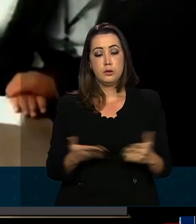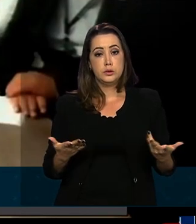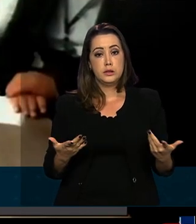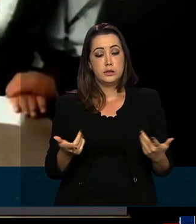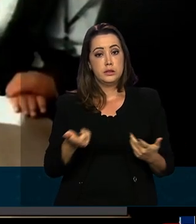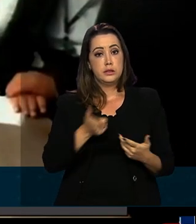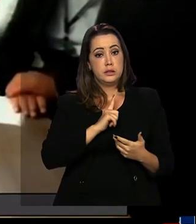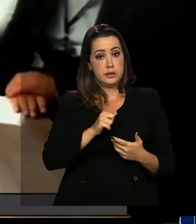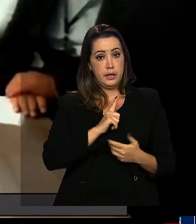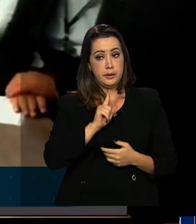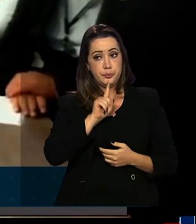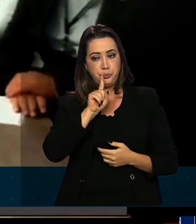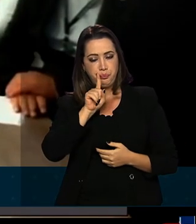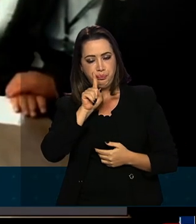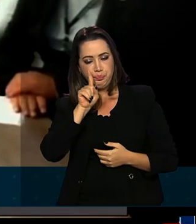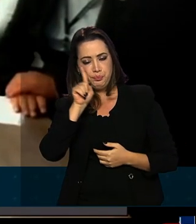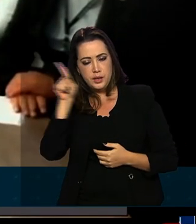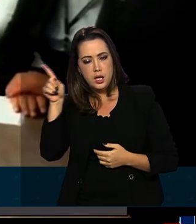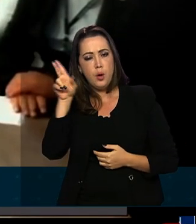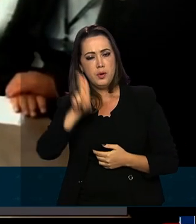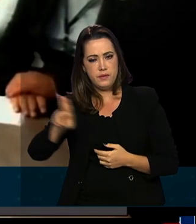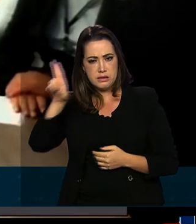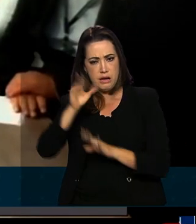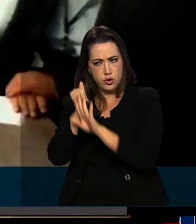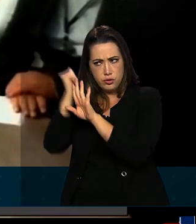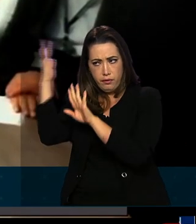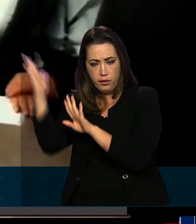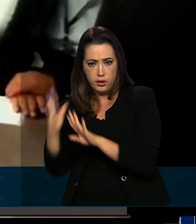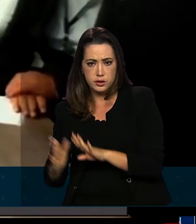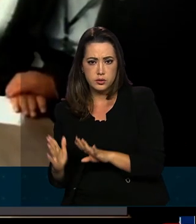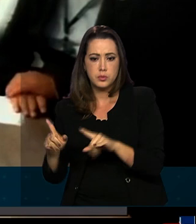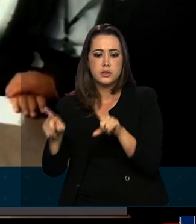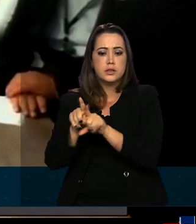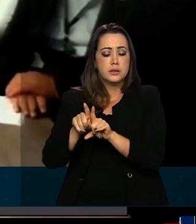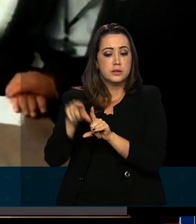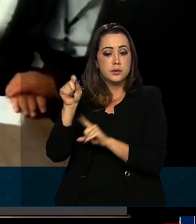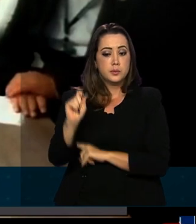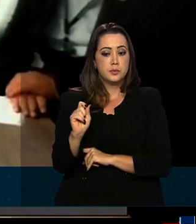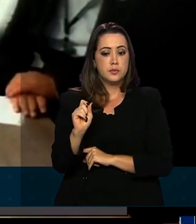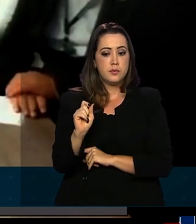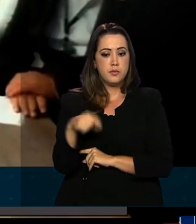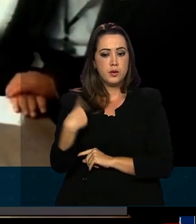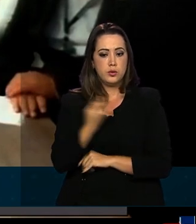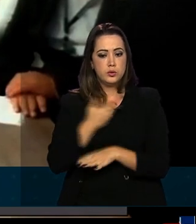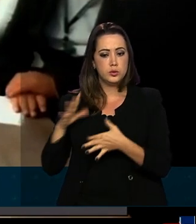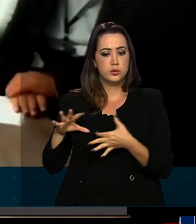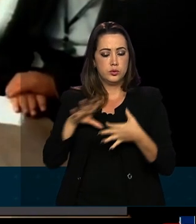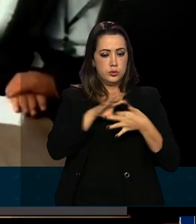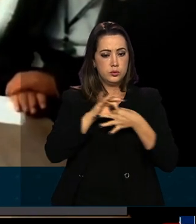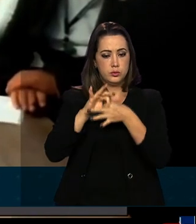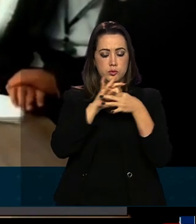na Universidade de Oxford, com a Universidade de Oxford. Nós fizemos